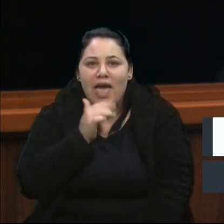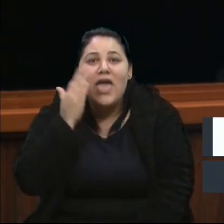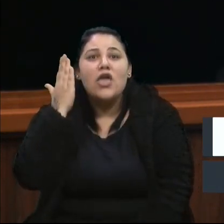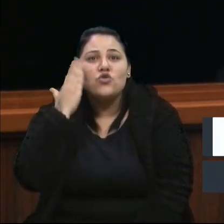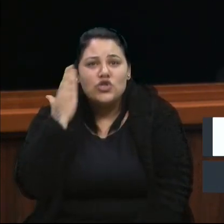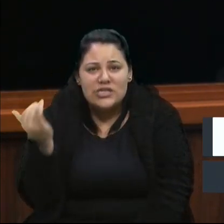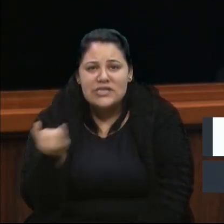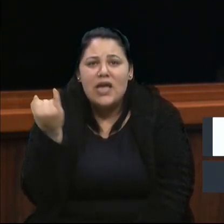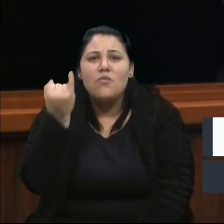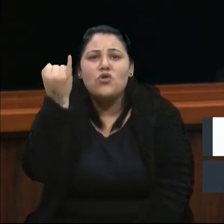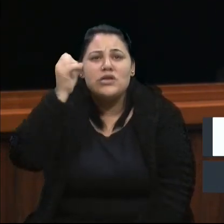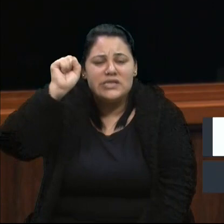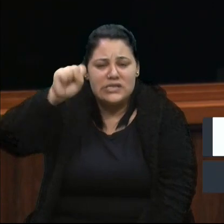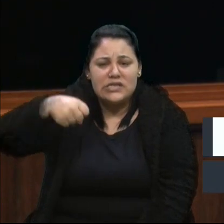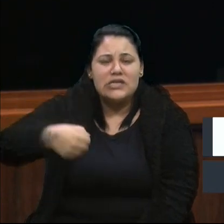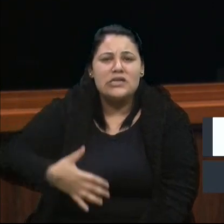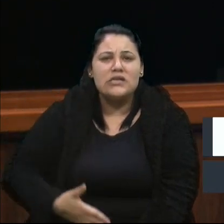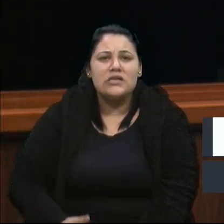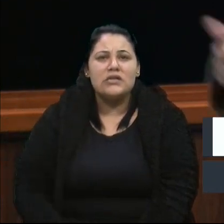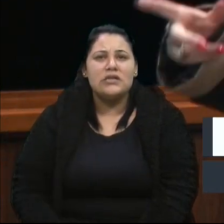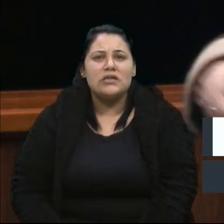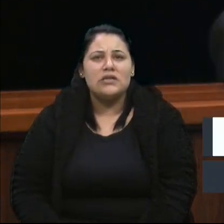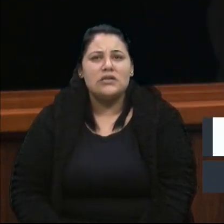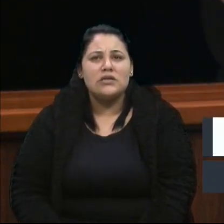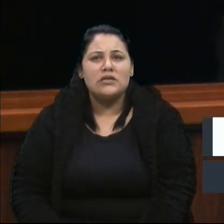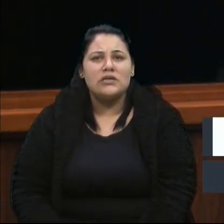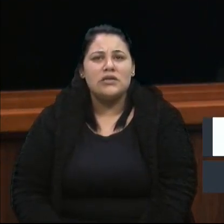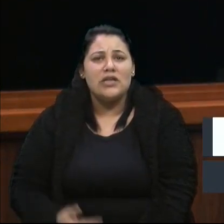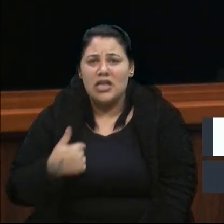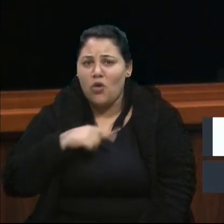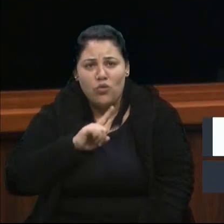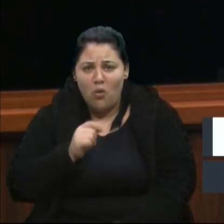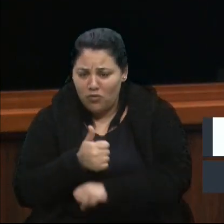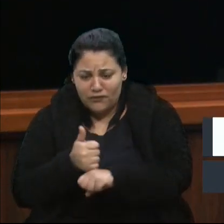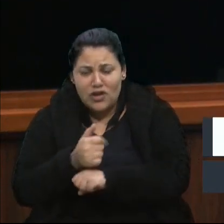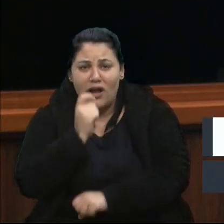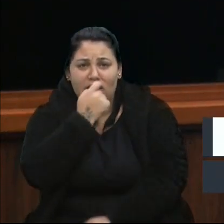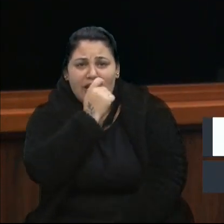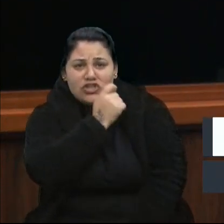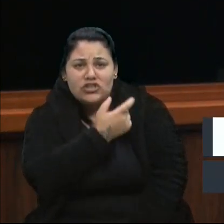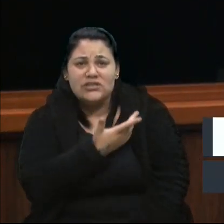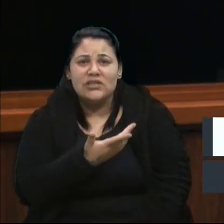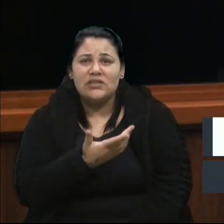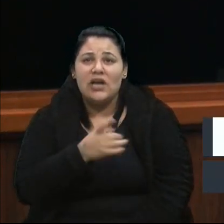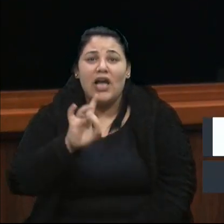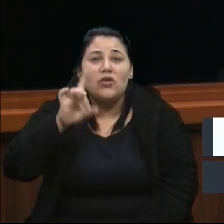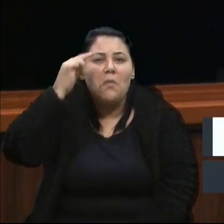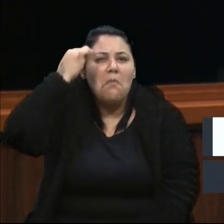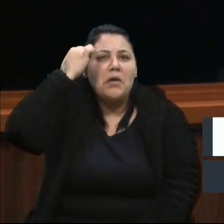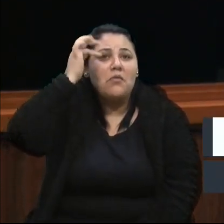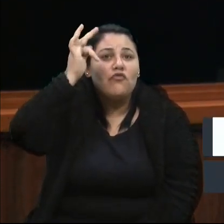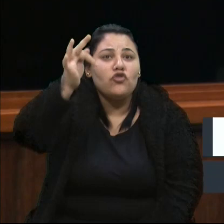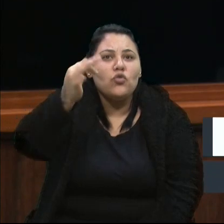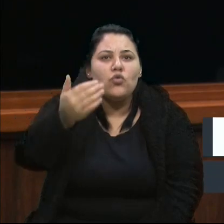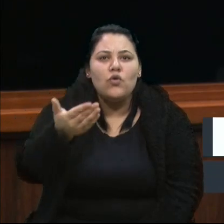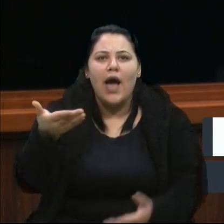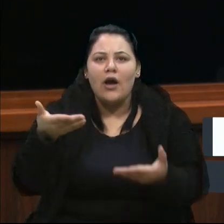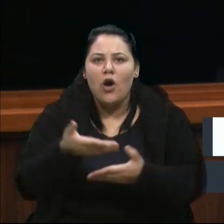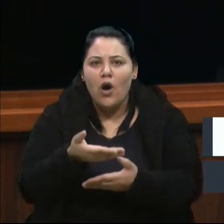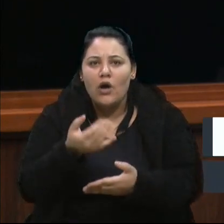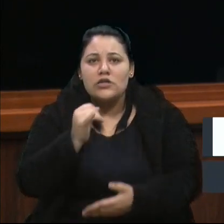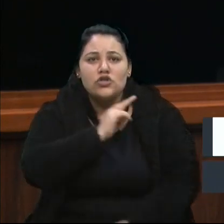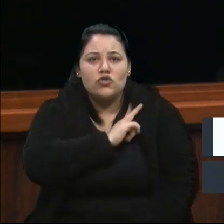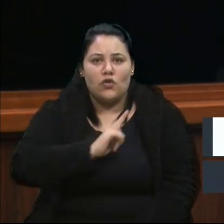a importância disso, mesmo não sendo dentista ou da área. Era uma previsão. Agora, se o